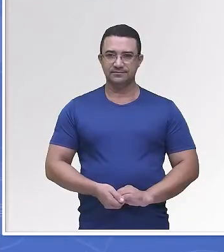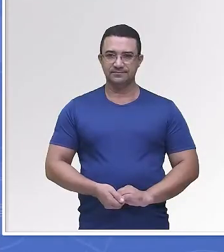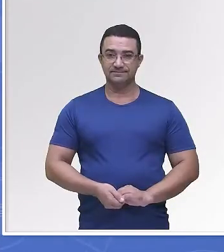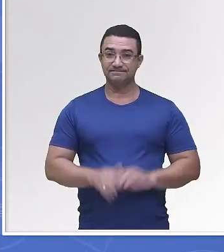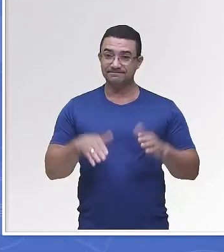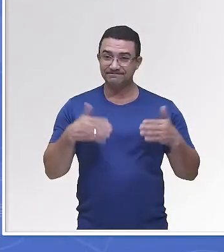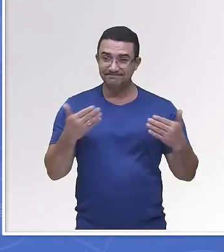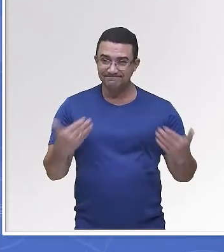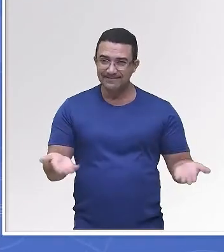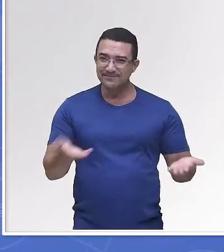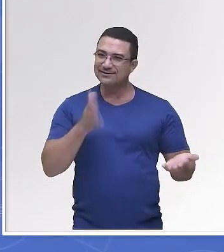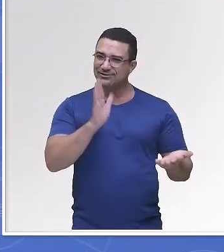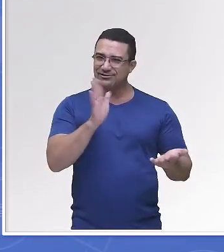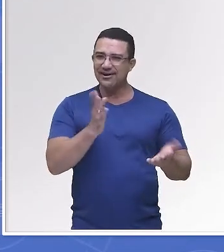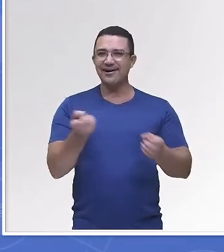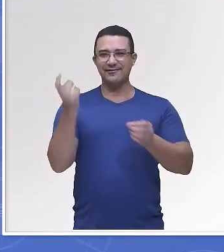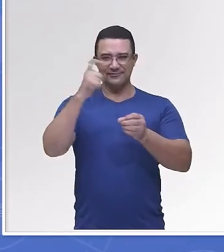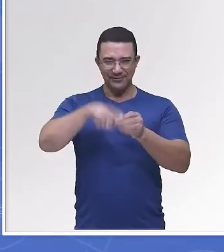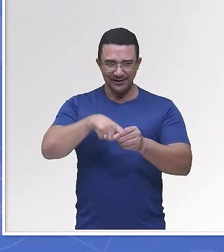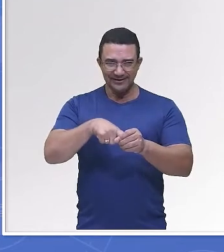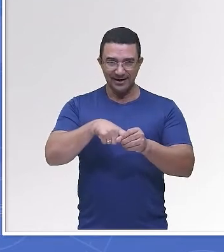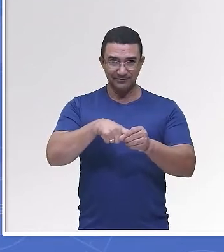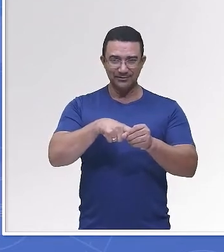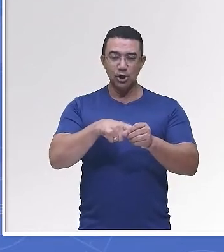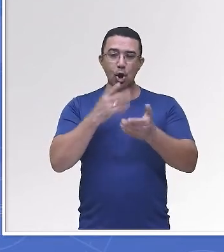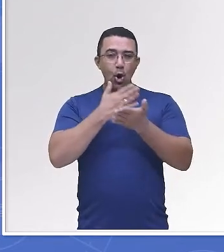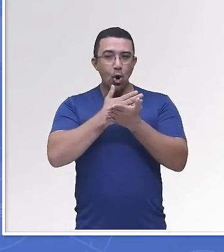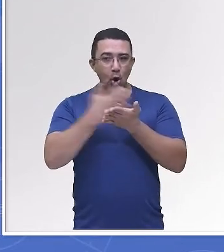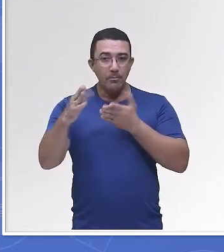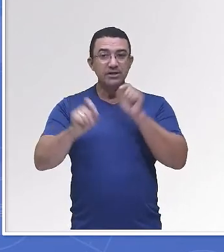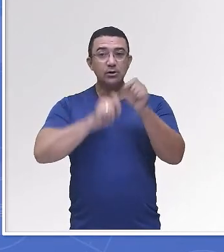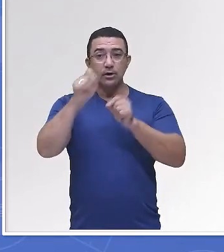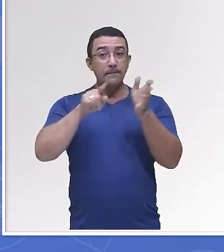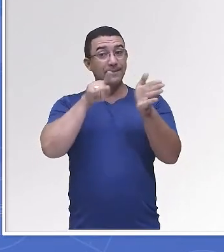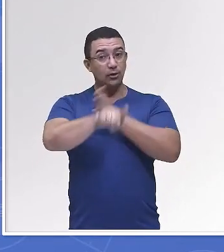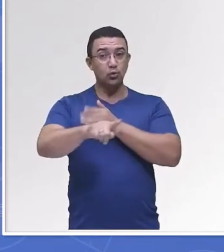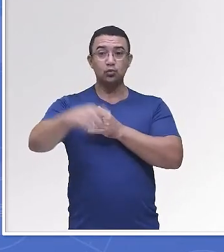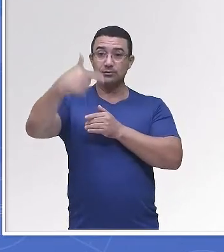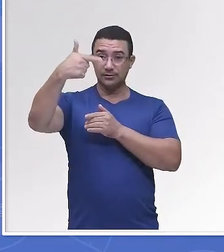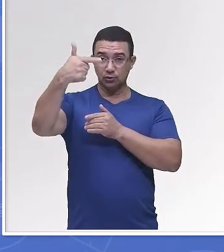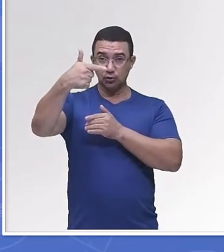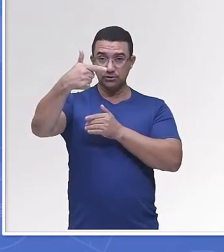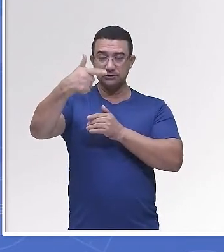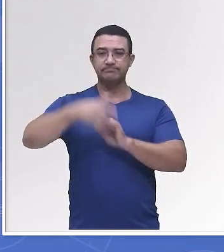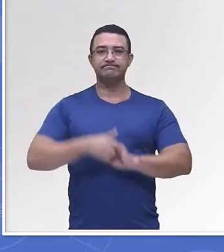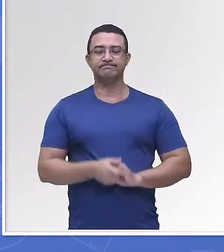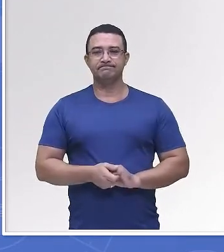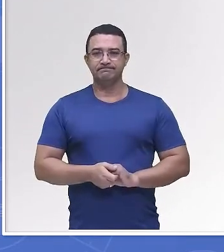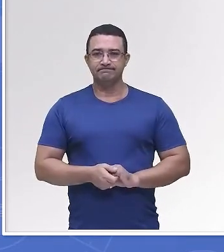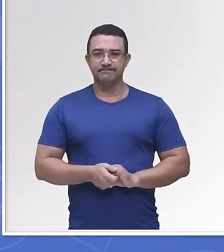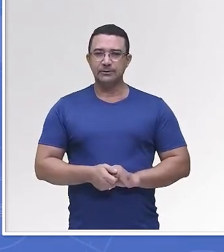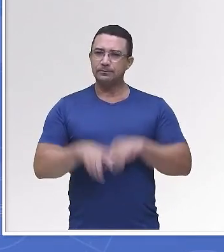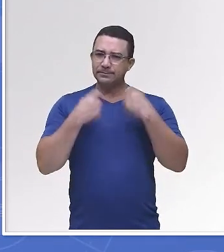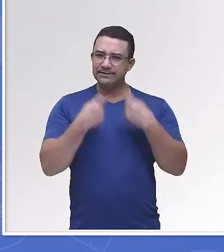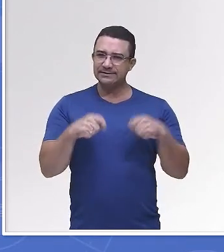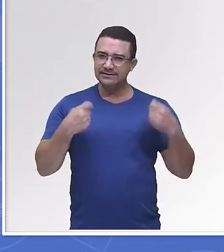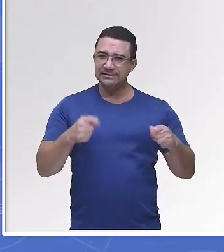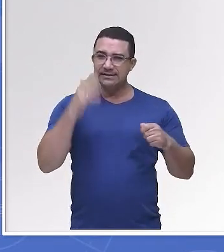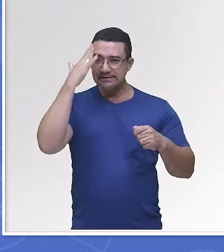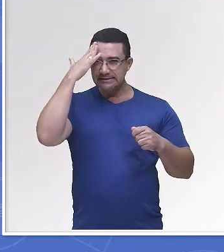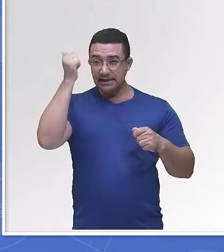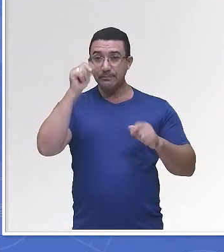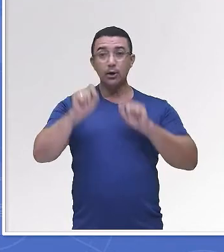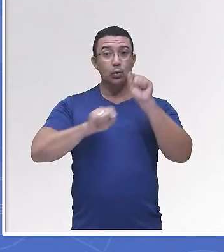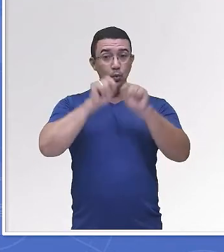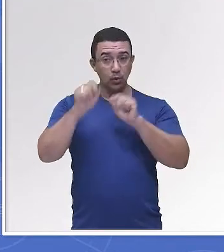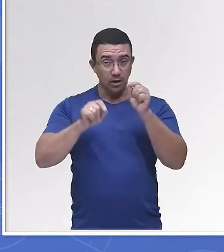Então, gente, retornamos para agora comentarmos a segunda questão. E aí é interessante observar já o comando da